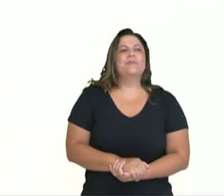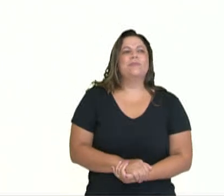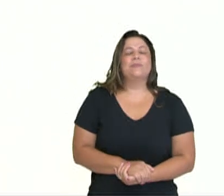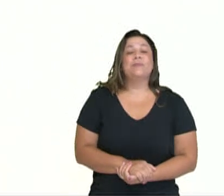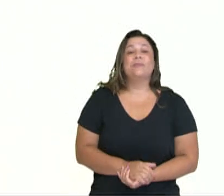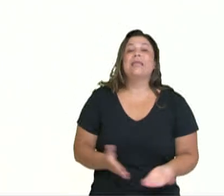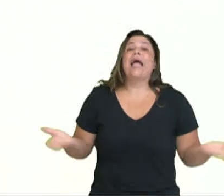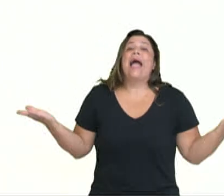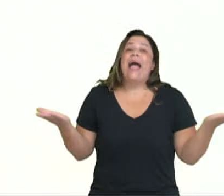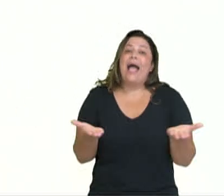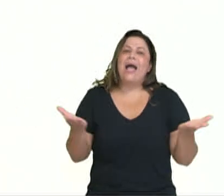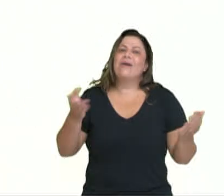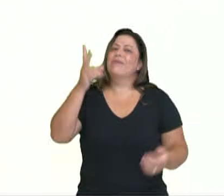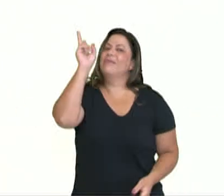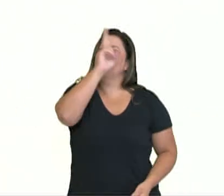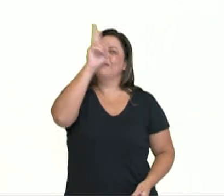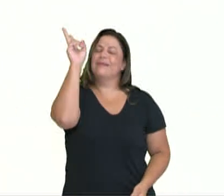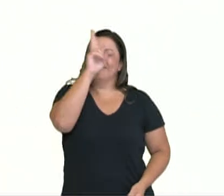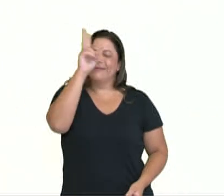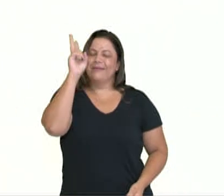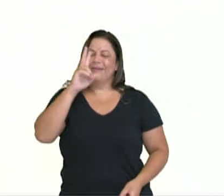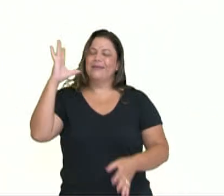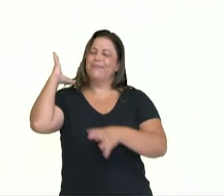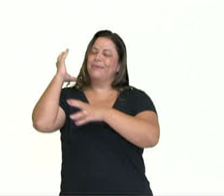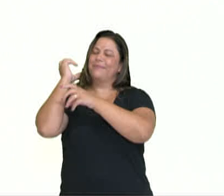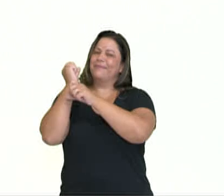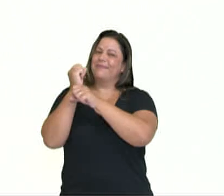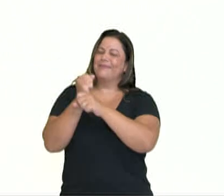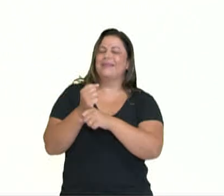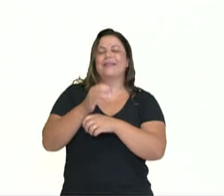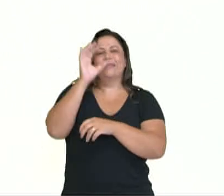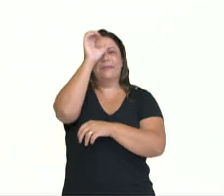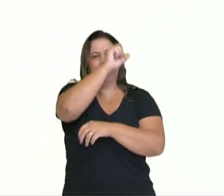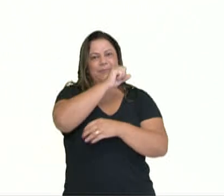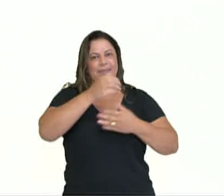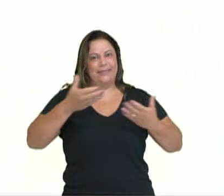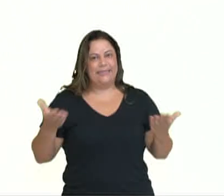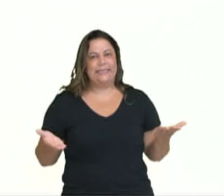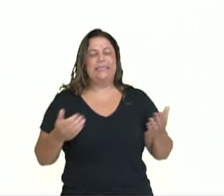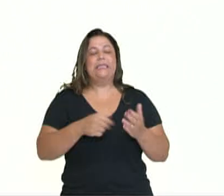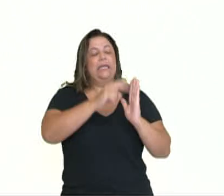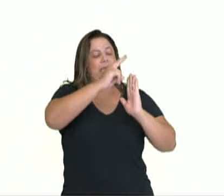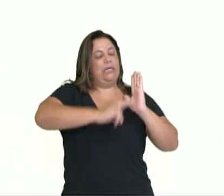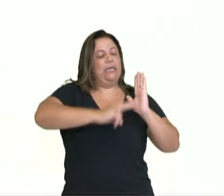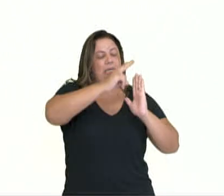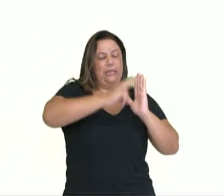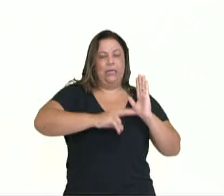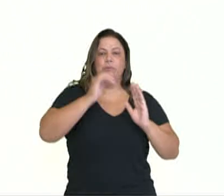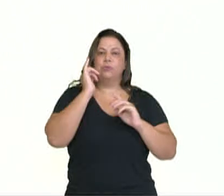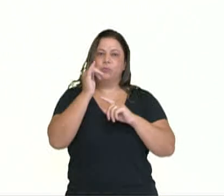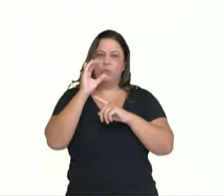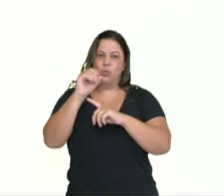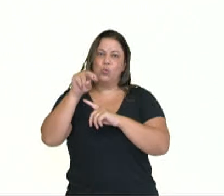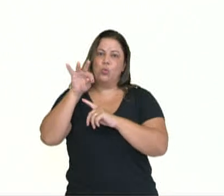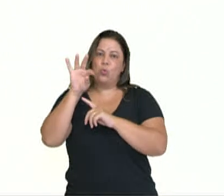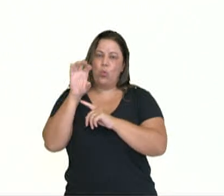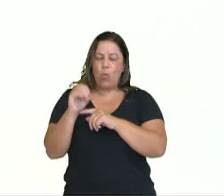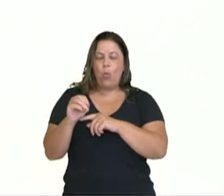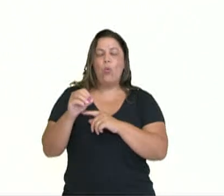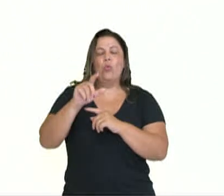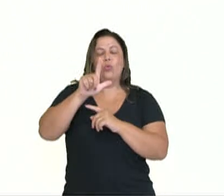Agora vamos relembrar o que aprendemos. Lemos um trecho do conto da Lígia Fagundes Telles